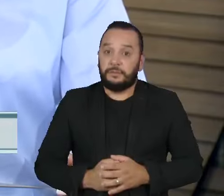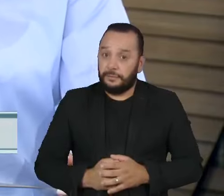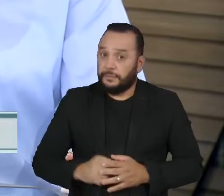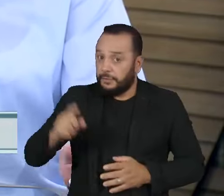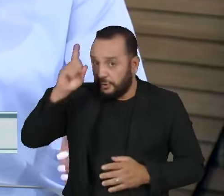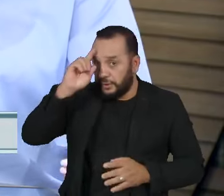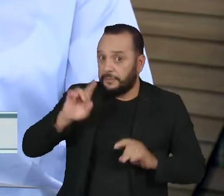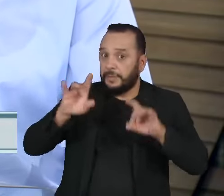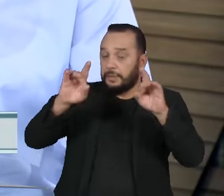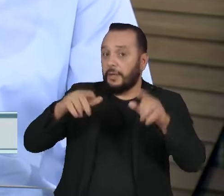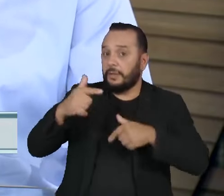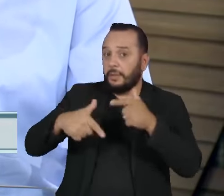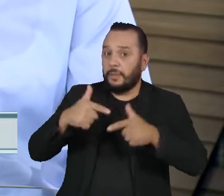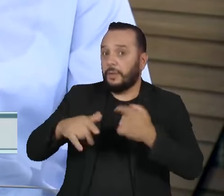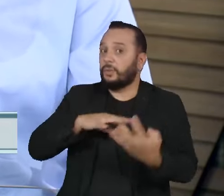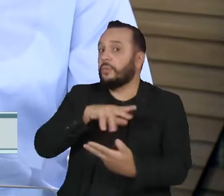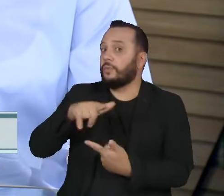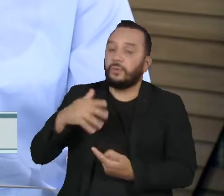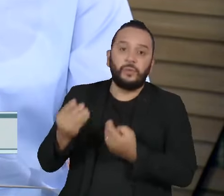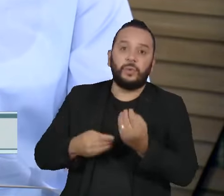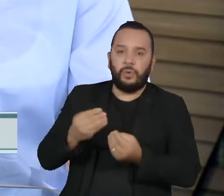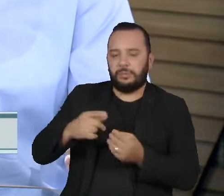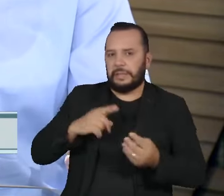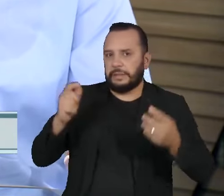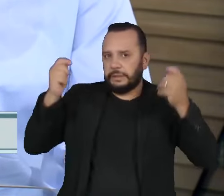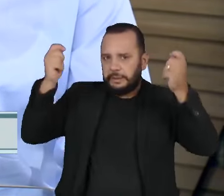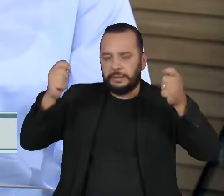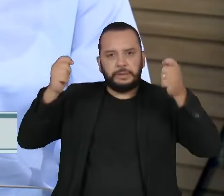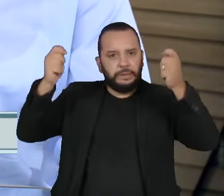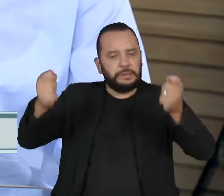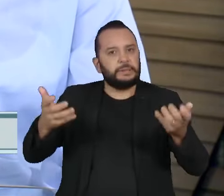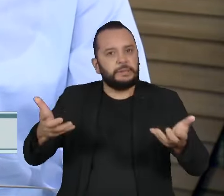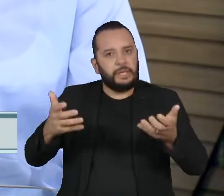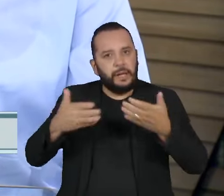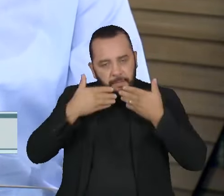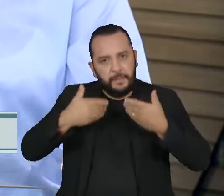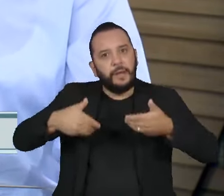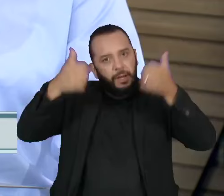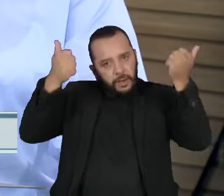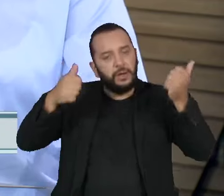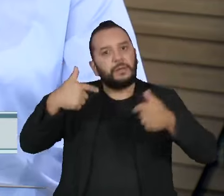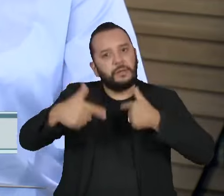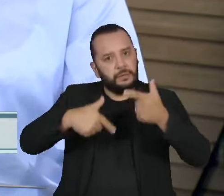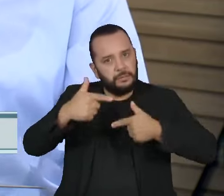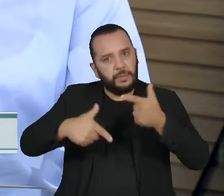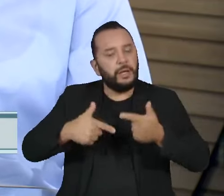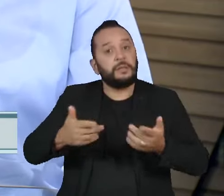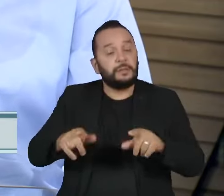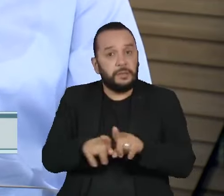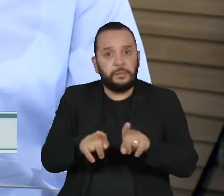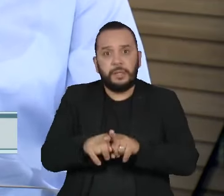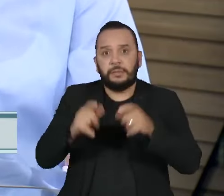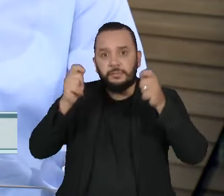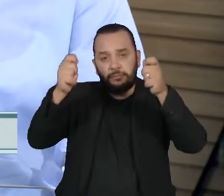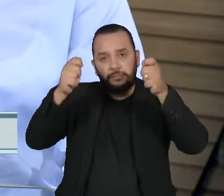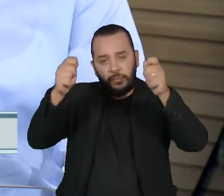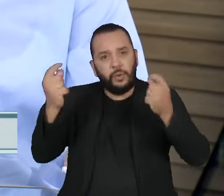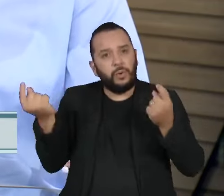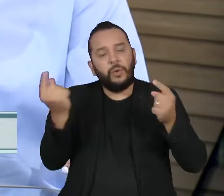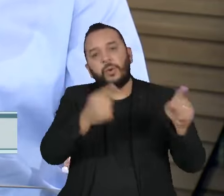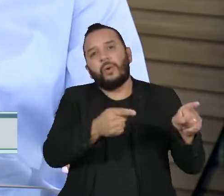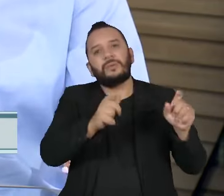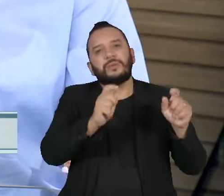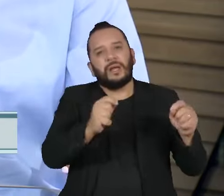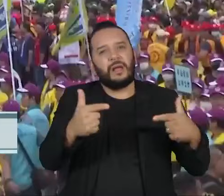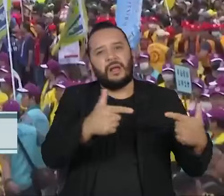O Dia do Trabalhador no mundo foi de manifestações por melhorias no emprego, mas foi também de protestos contra o conflito na faixa